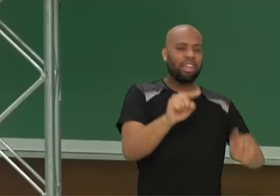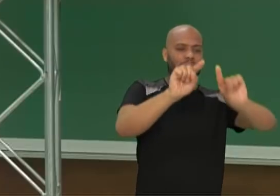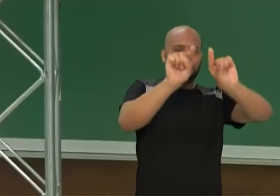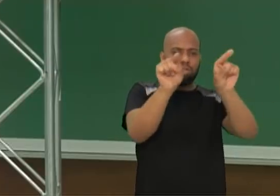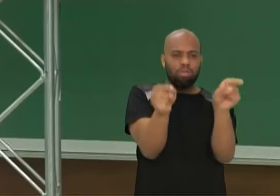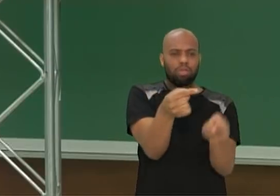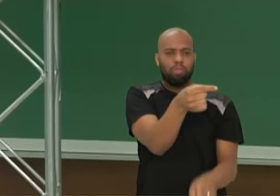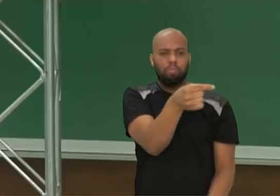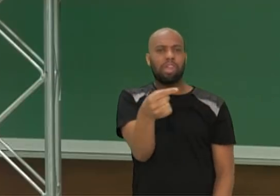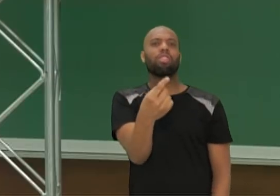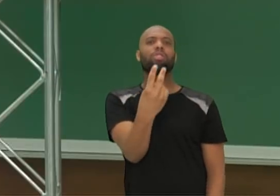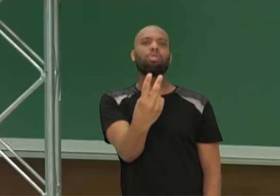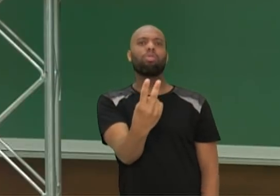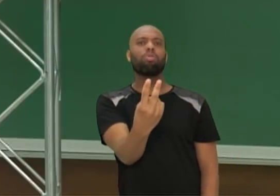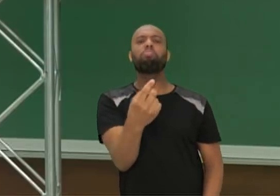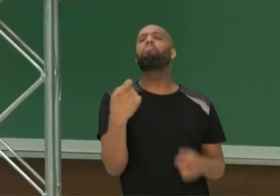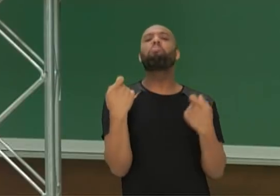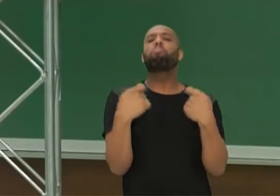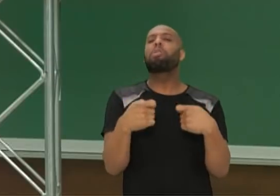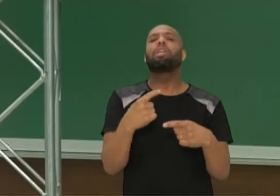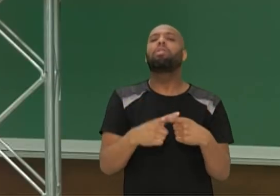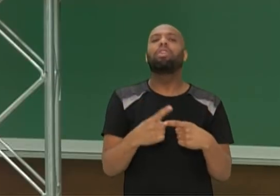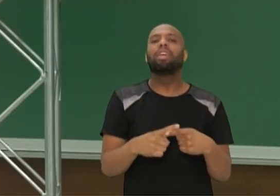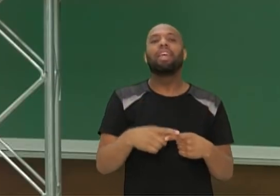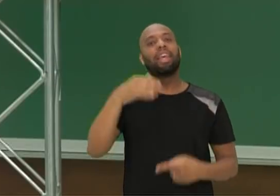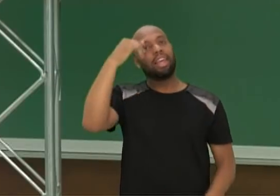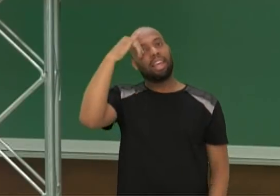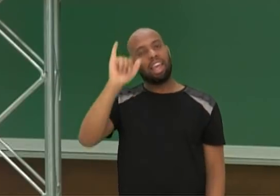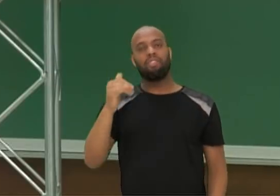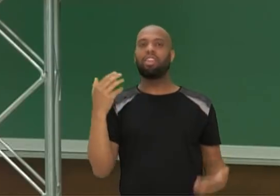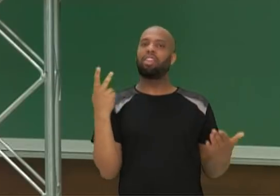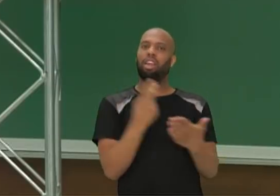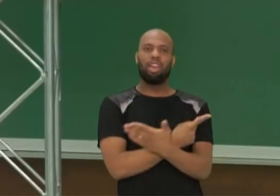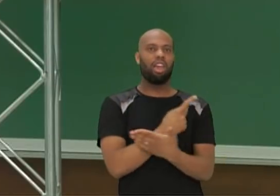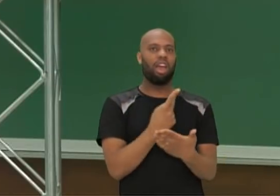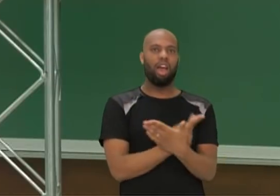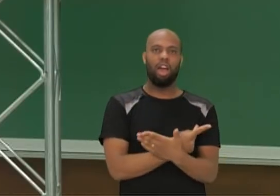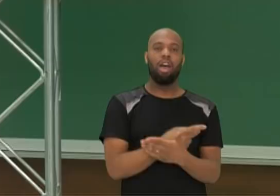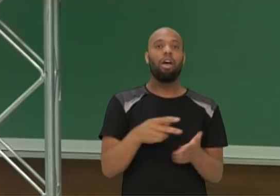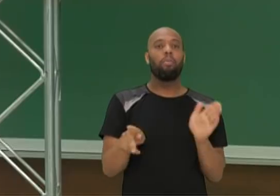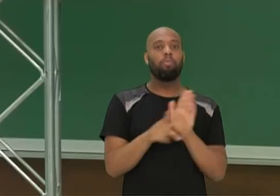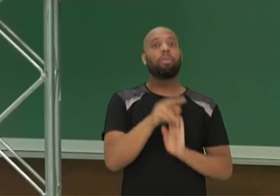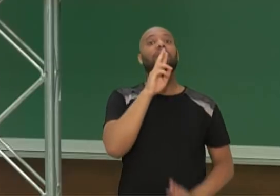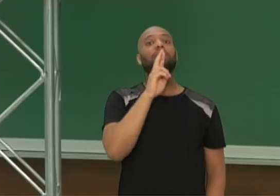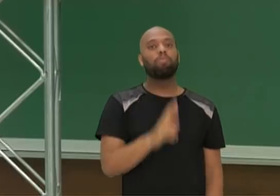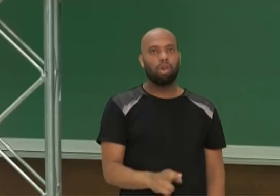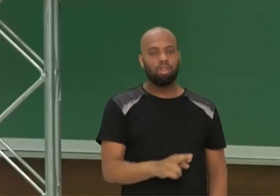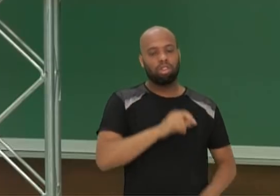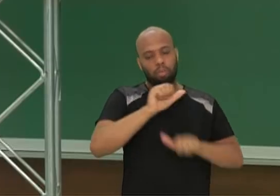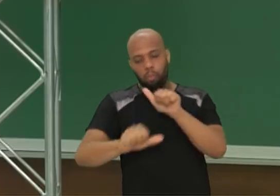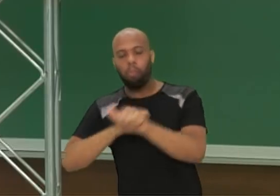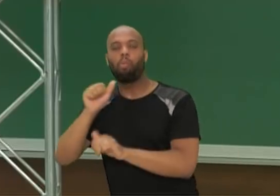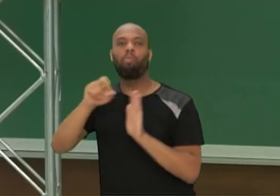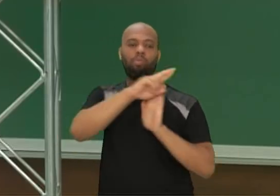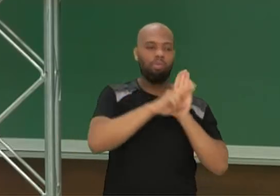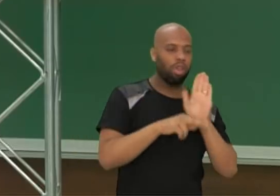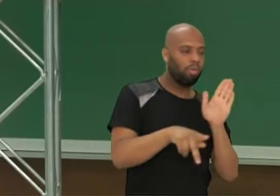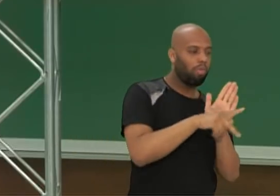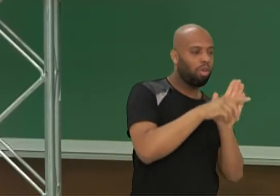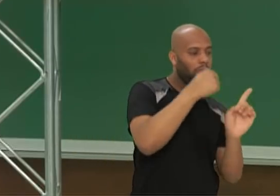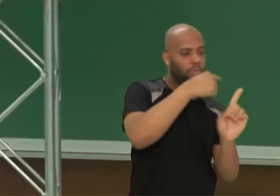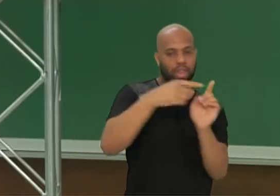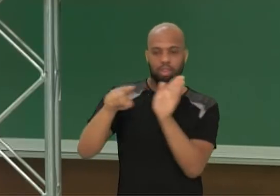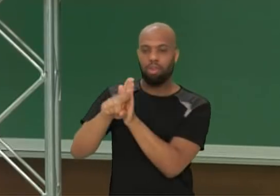menos 2 e o menos 2 entre parênteses? Para não errar o sinal na resposta, tá? Você não vai escrever, não existe